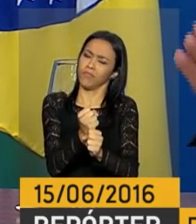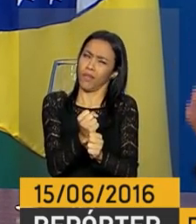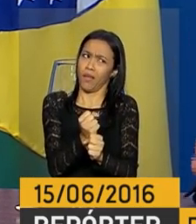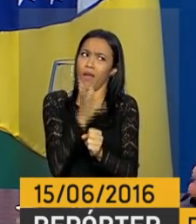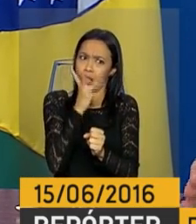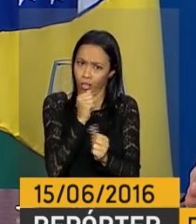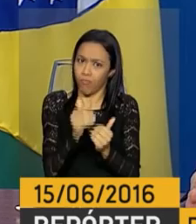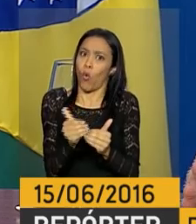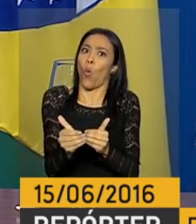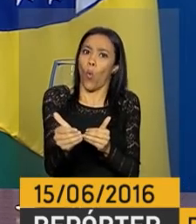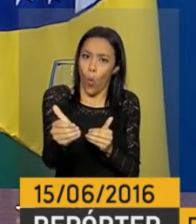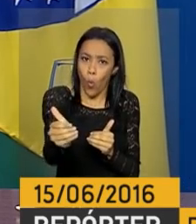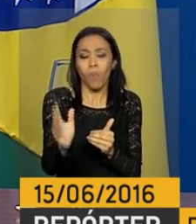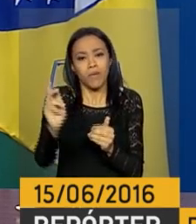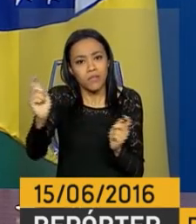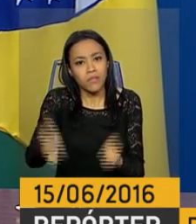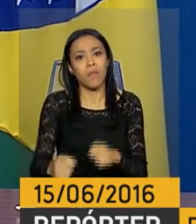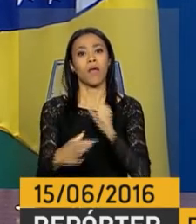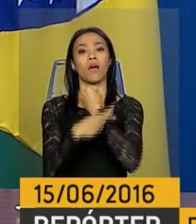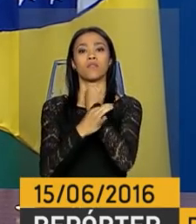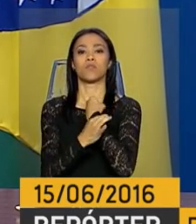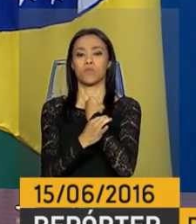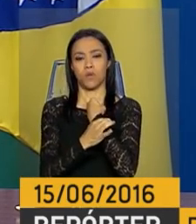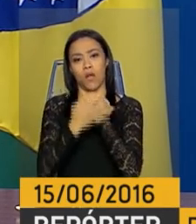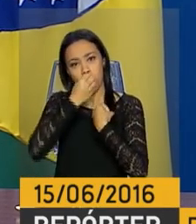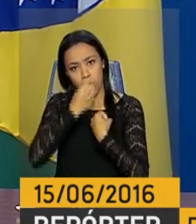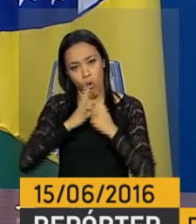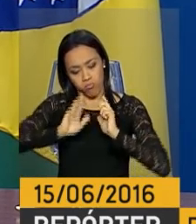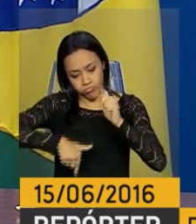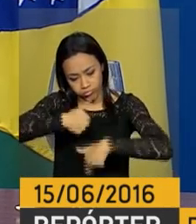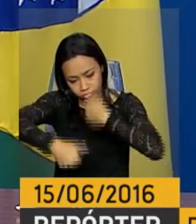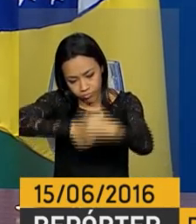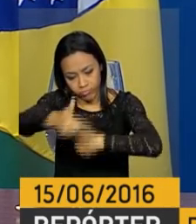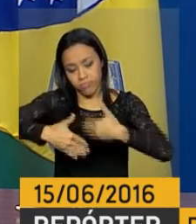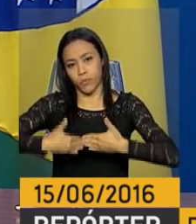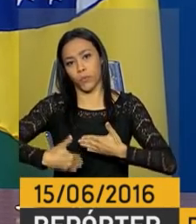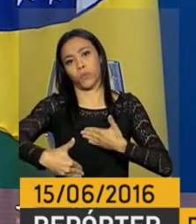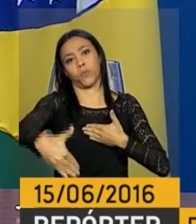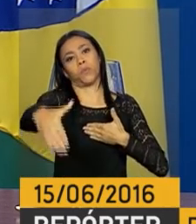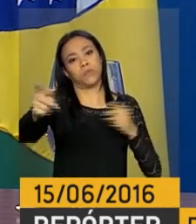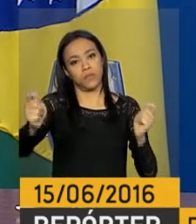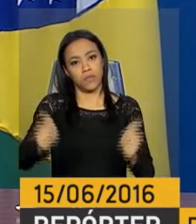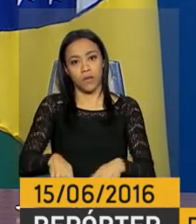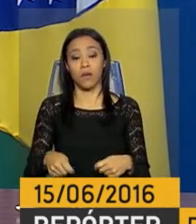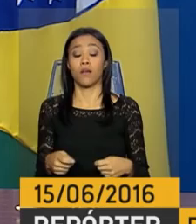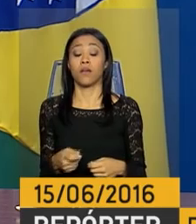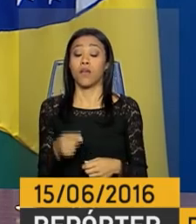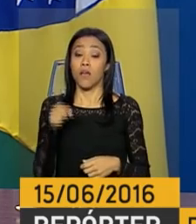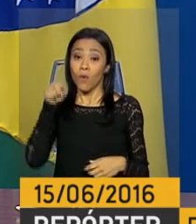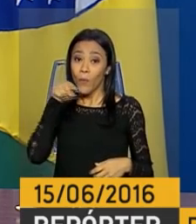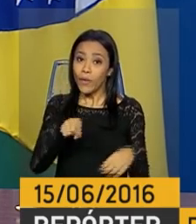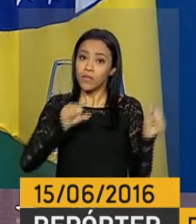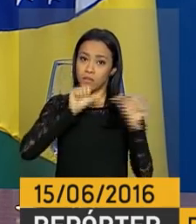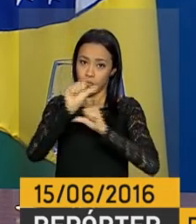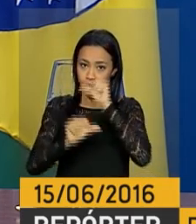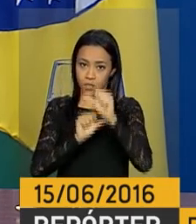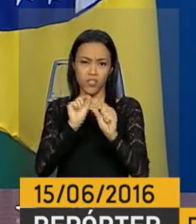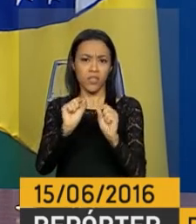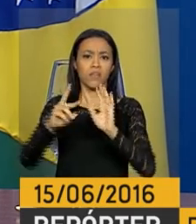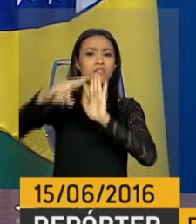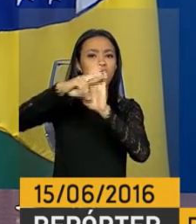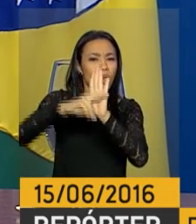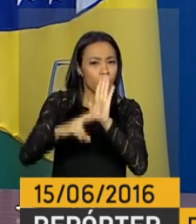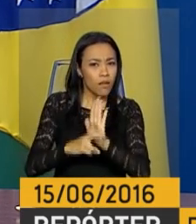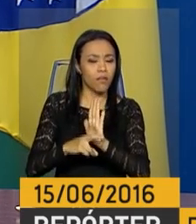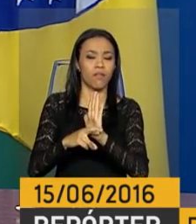longo para garantir o bom funcionamento. Com esta mudança eh de critério